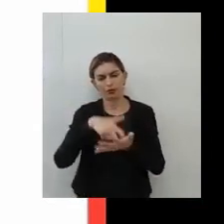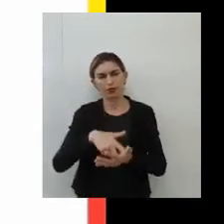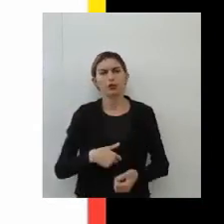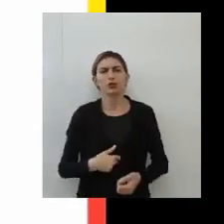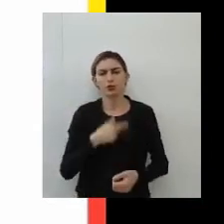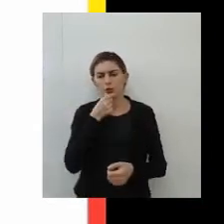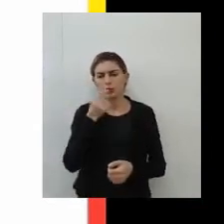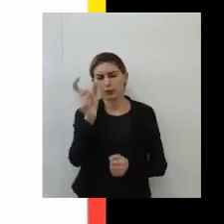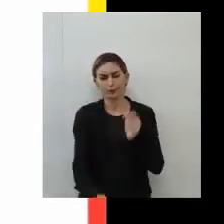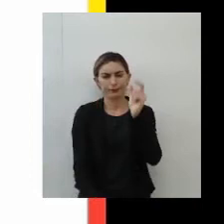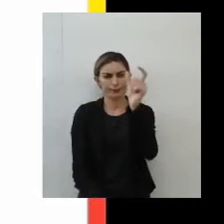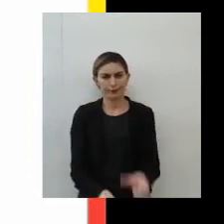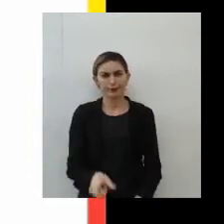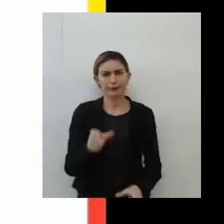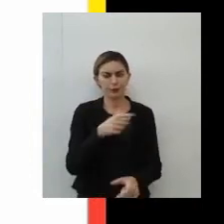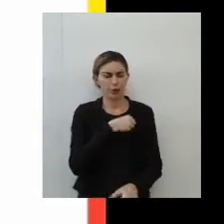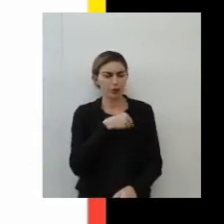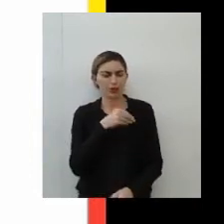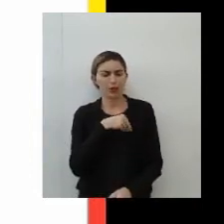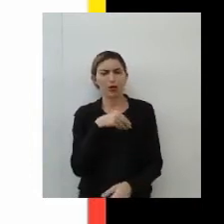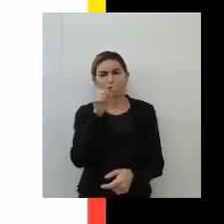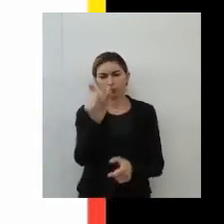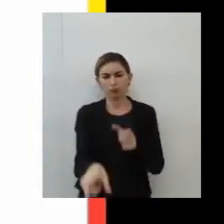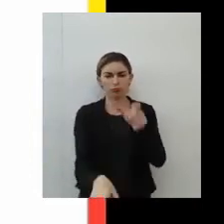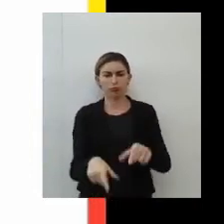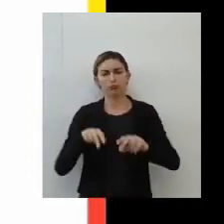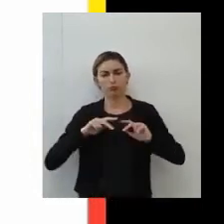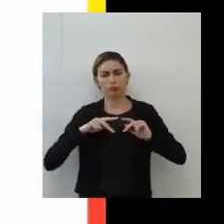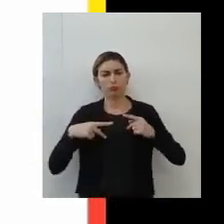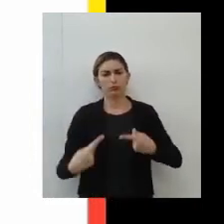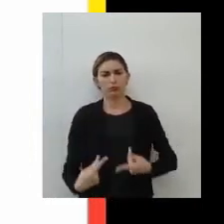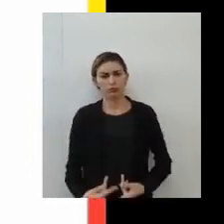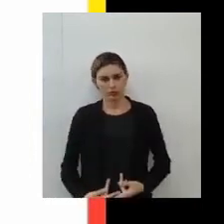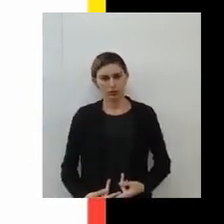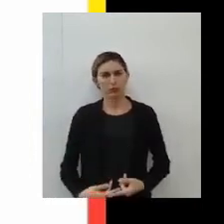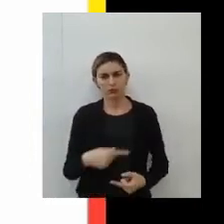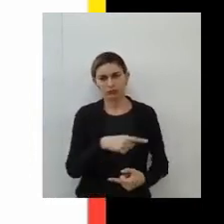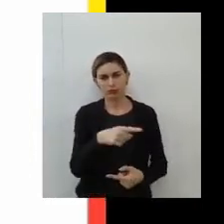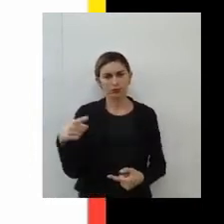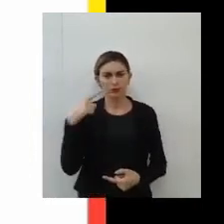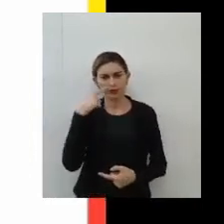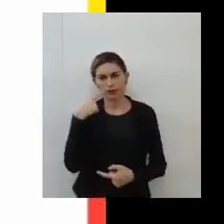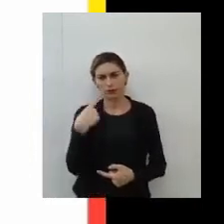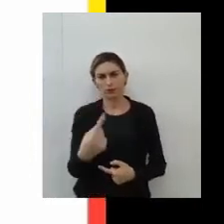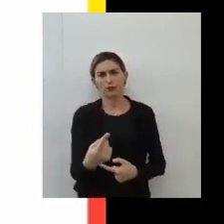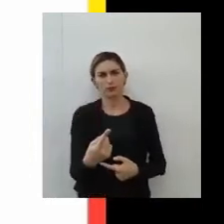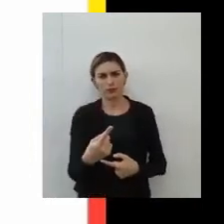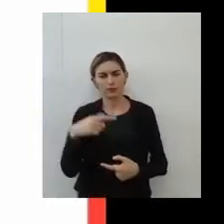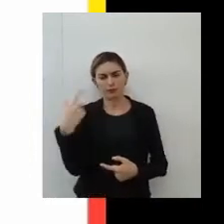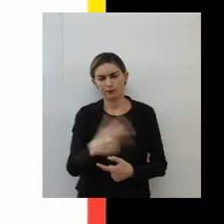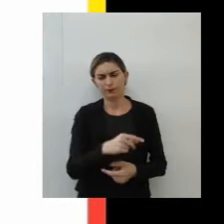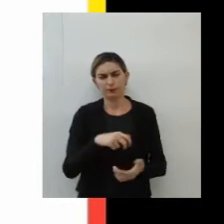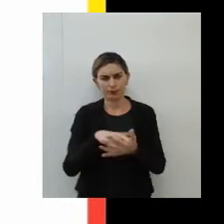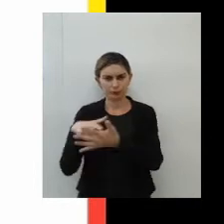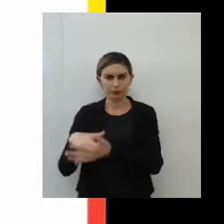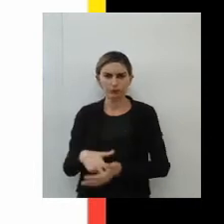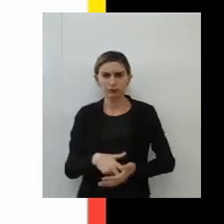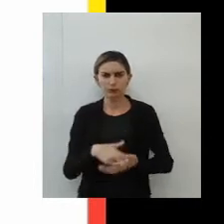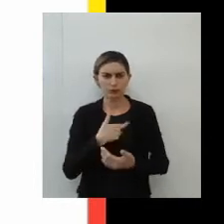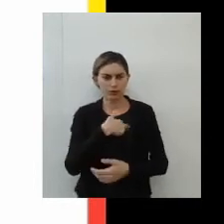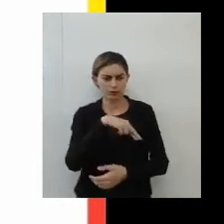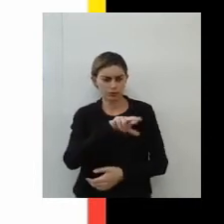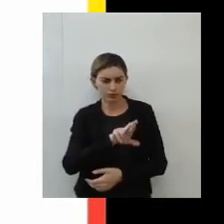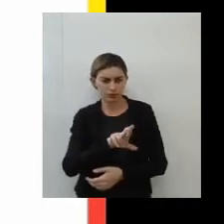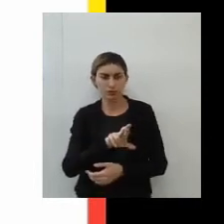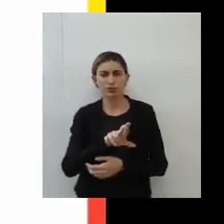os homens, os pecadores humanos. Aí você pega essa questão do estigma religioso para